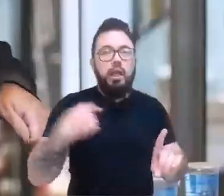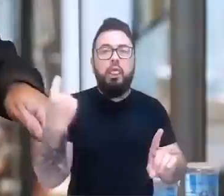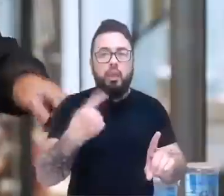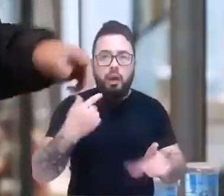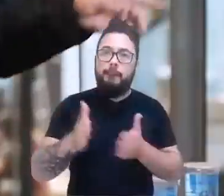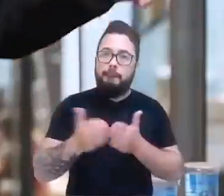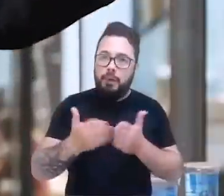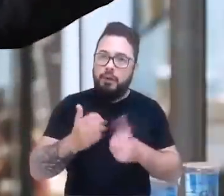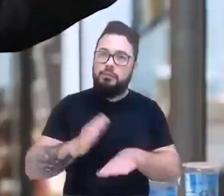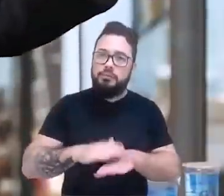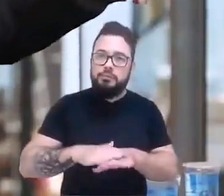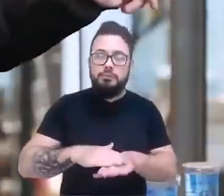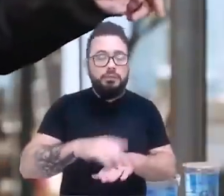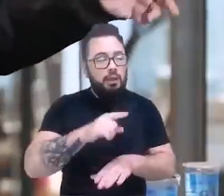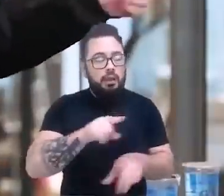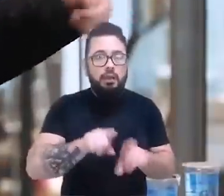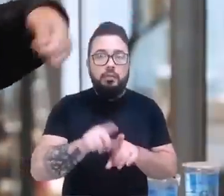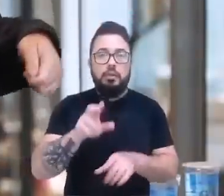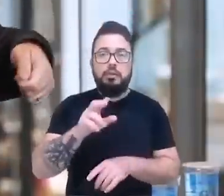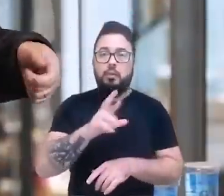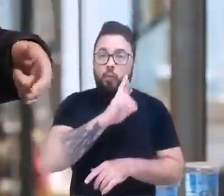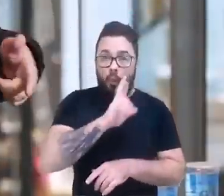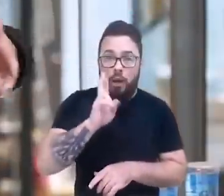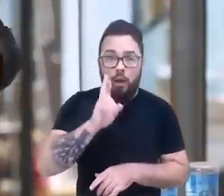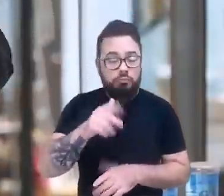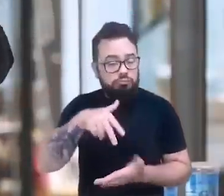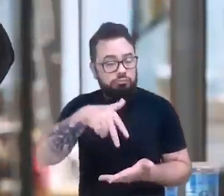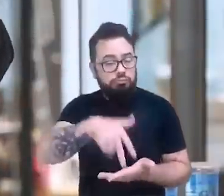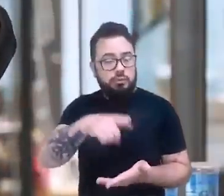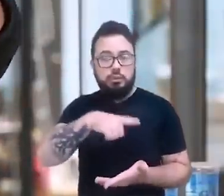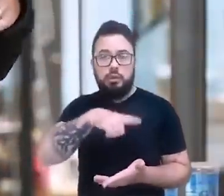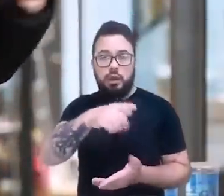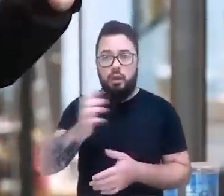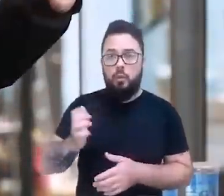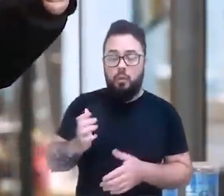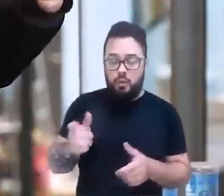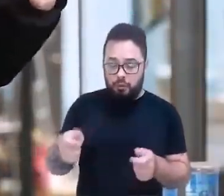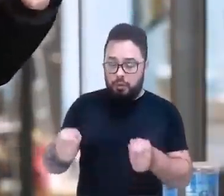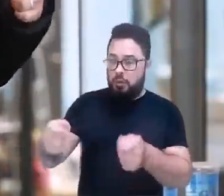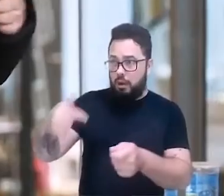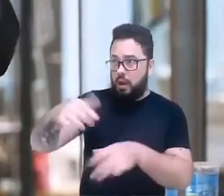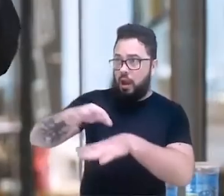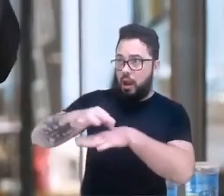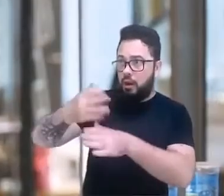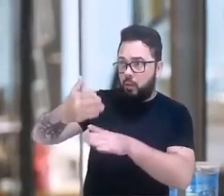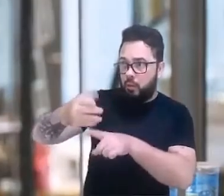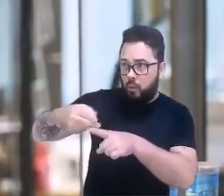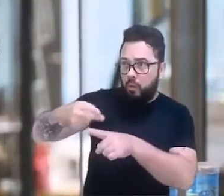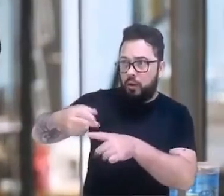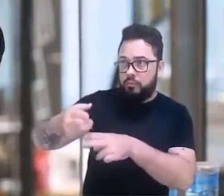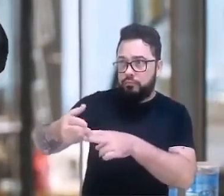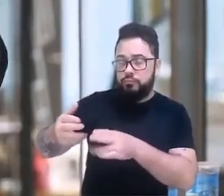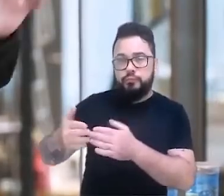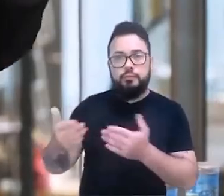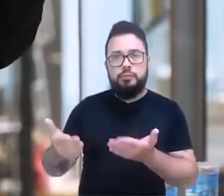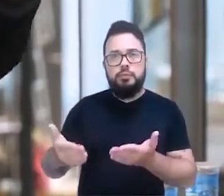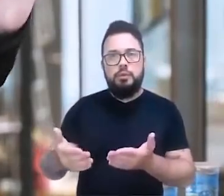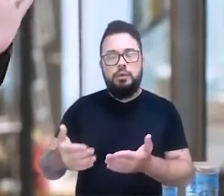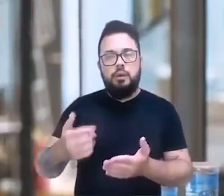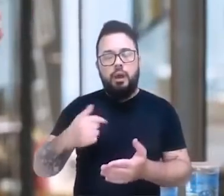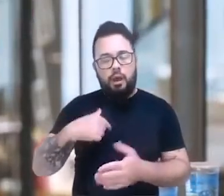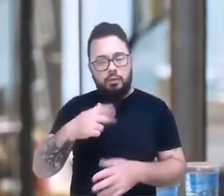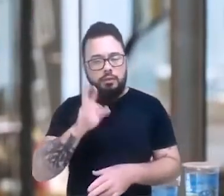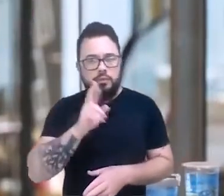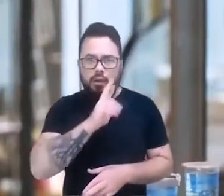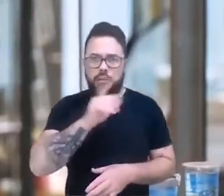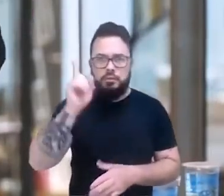no lugar o cara tá Costa para mim por favor eu queria que você Contasse quando eu fui viajei para o Recife eu tava no hotel cada vez dali